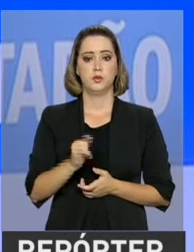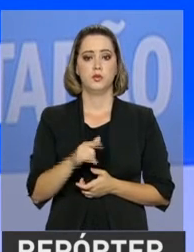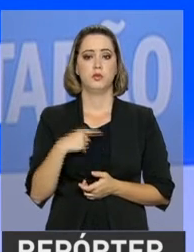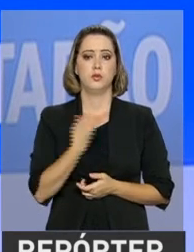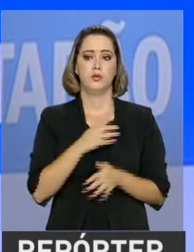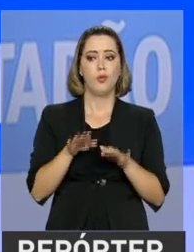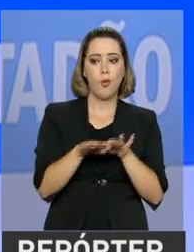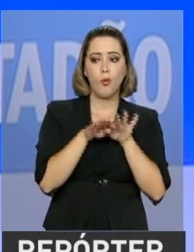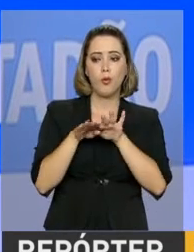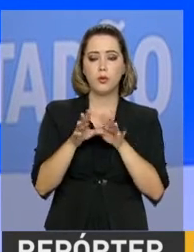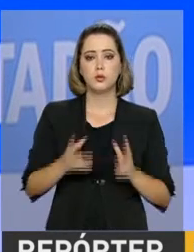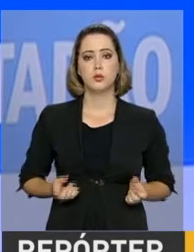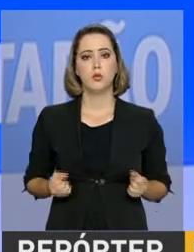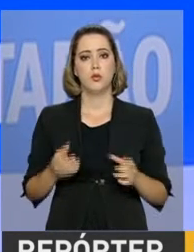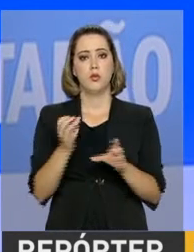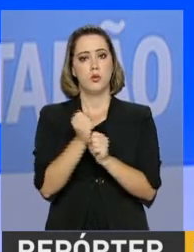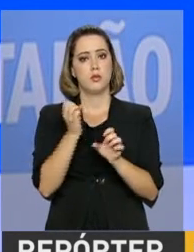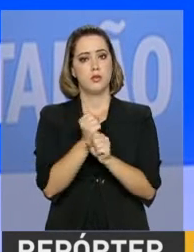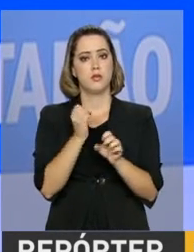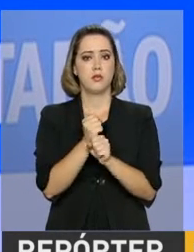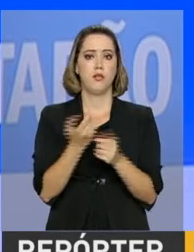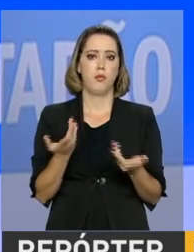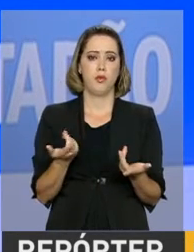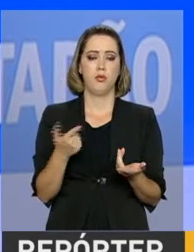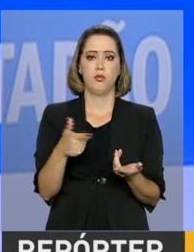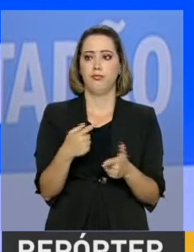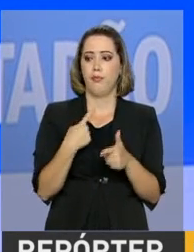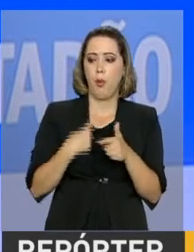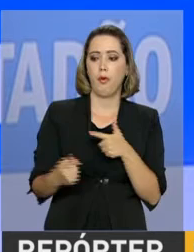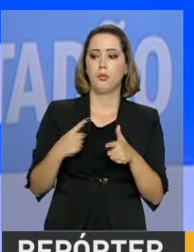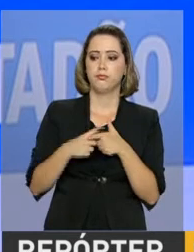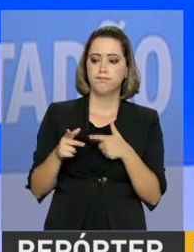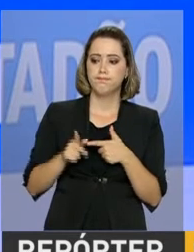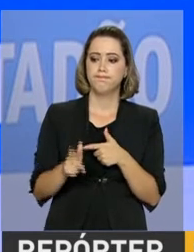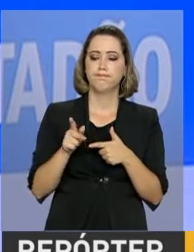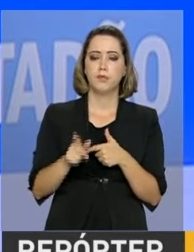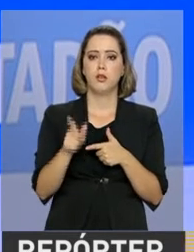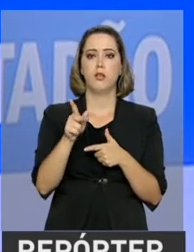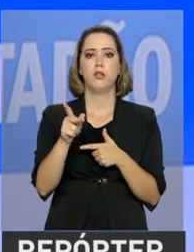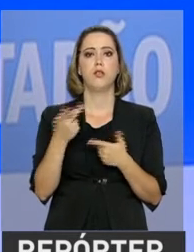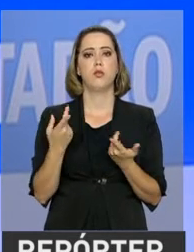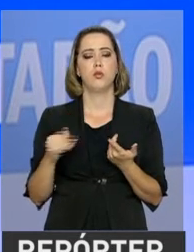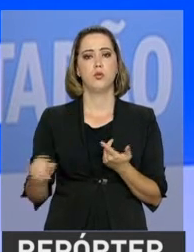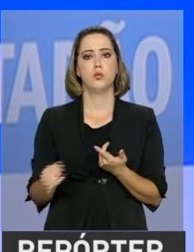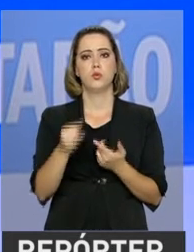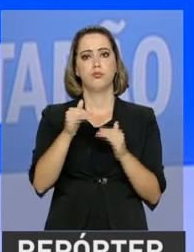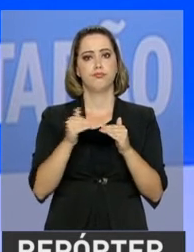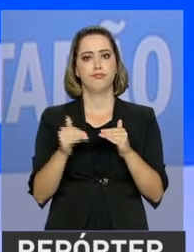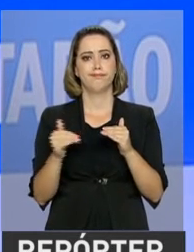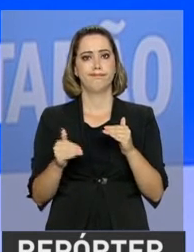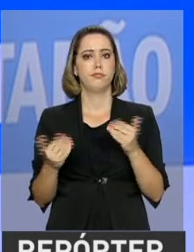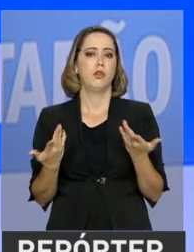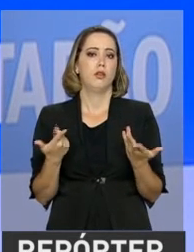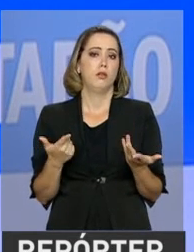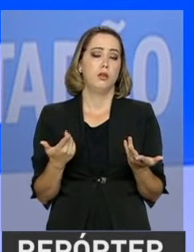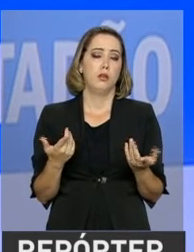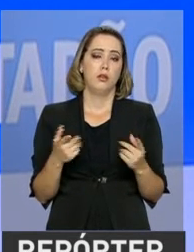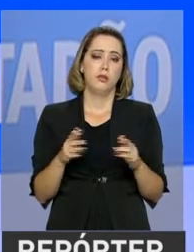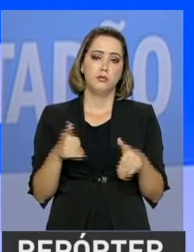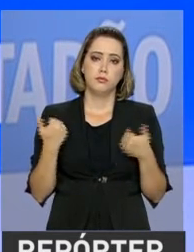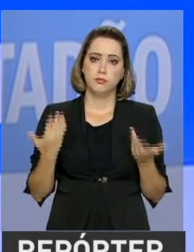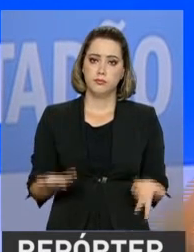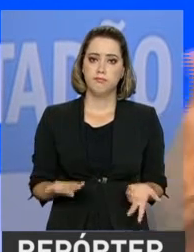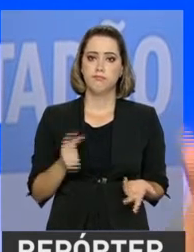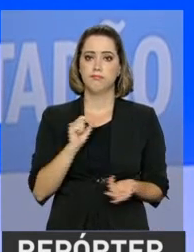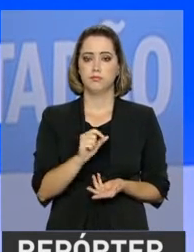aqui nós quanto aos poucos no brasil não vão sair da crise não vamos conseguir achar taxas estrutural do juro no brasil e de fato